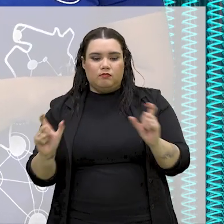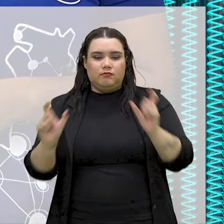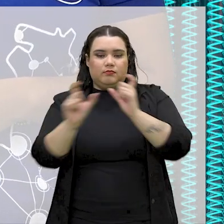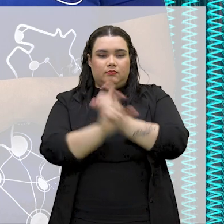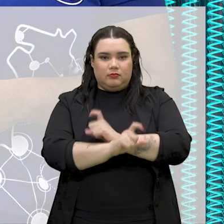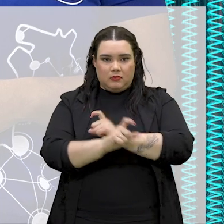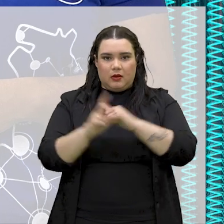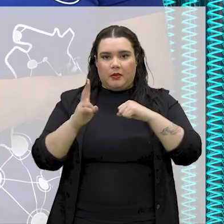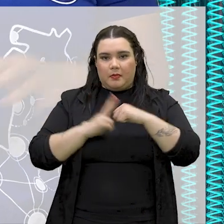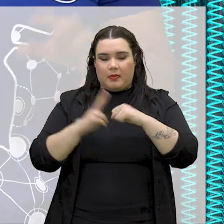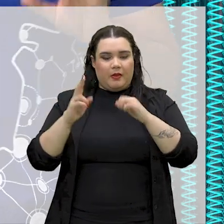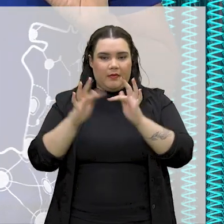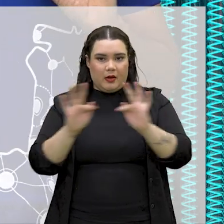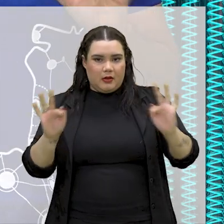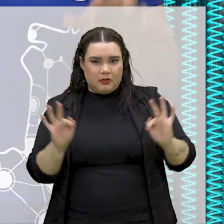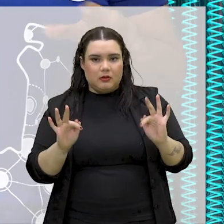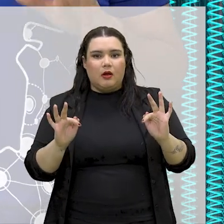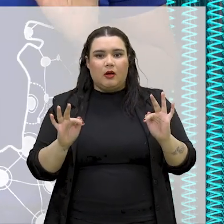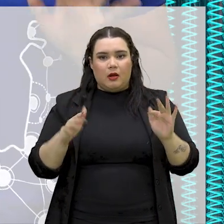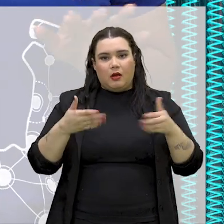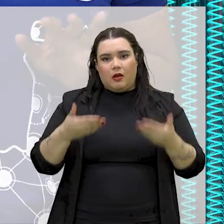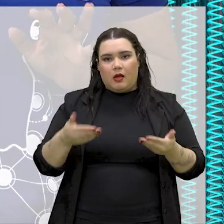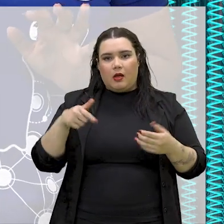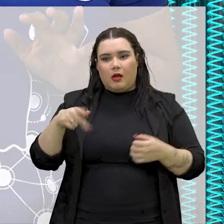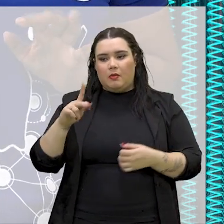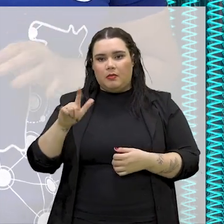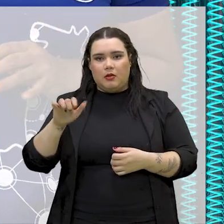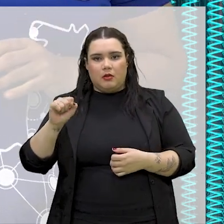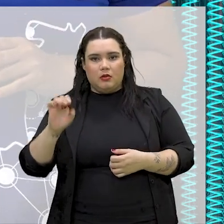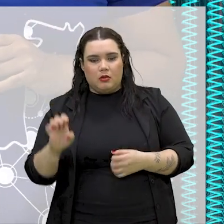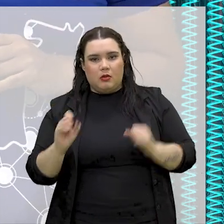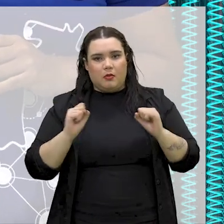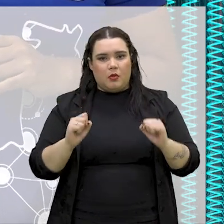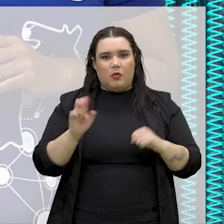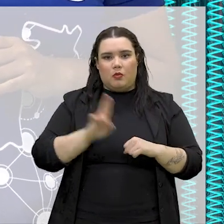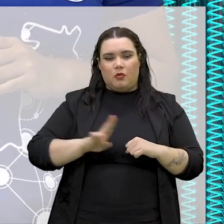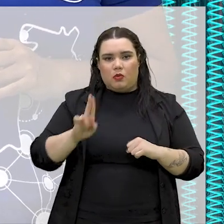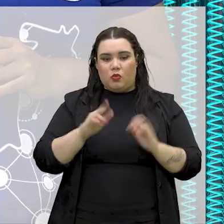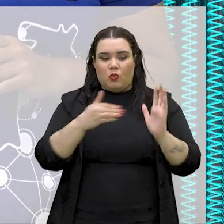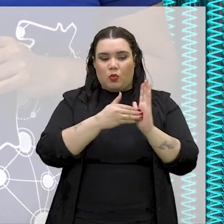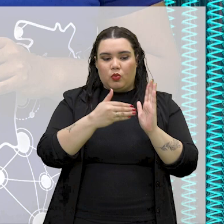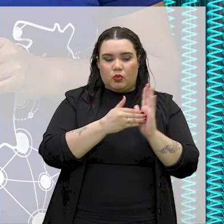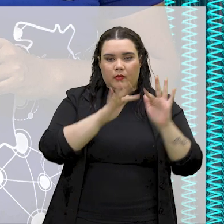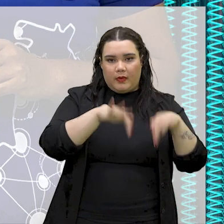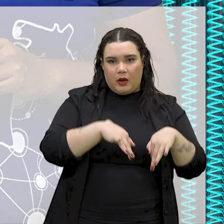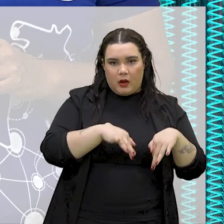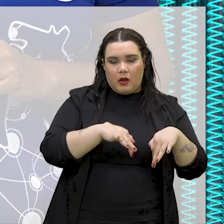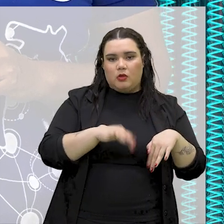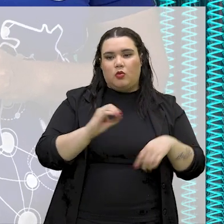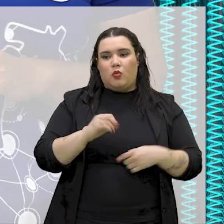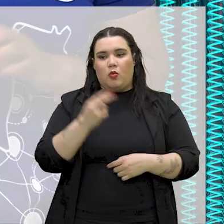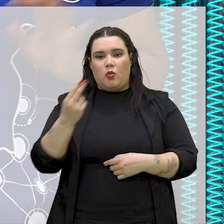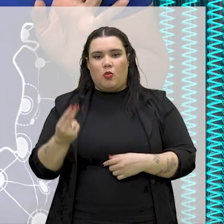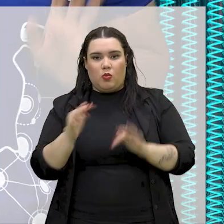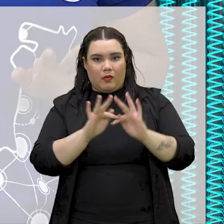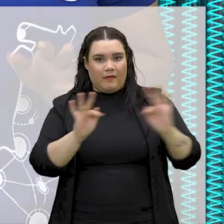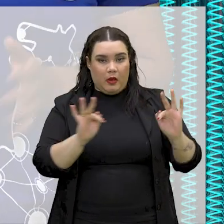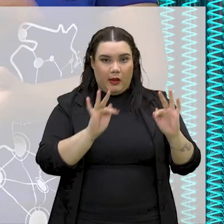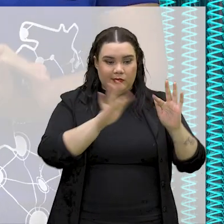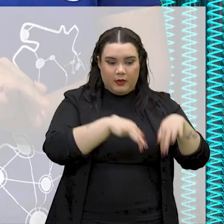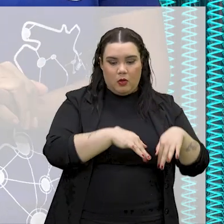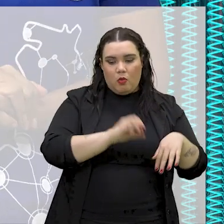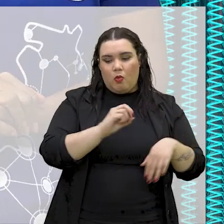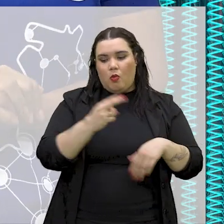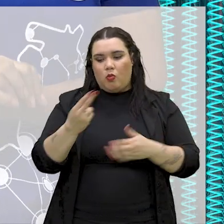can you, tá bom? Então, esse please ele pode ser utilizado tanto no final do pedido quanto depois